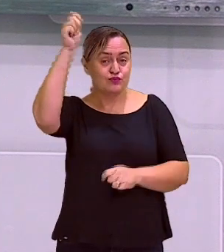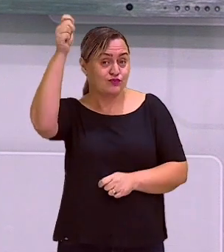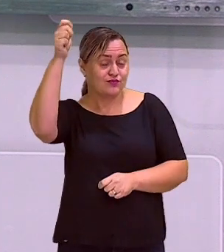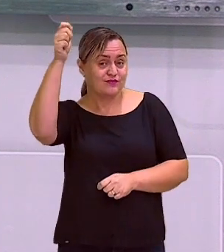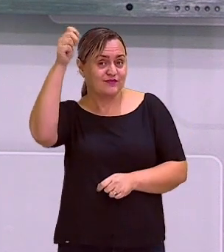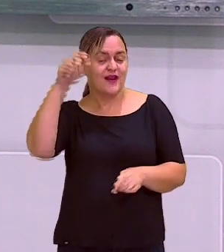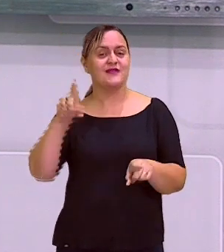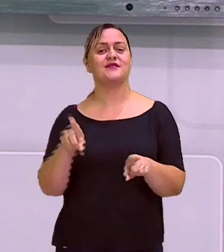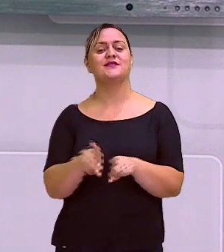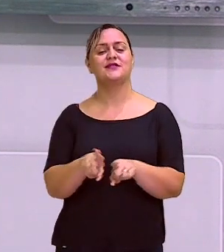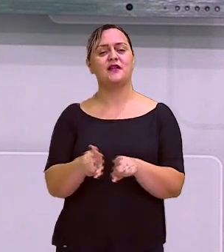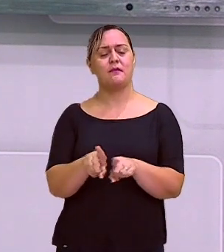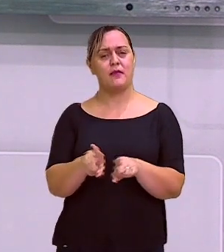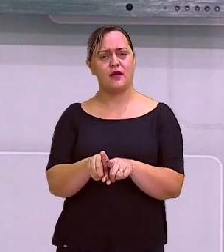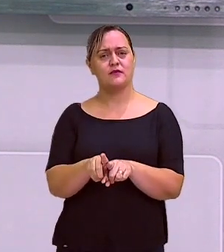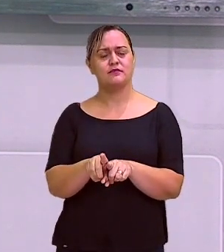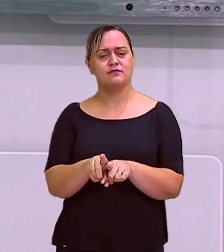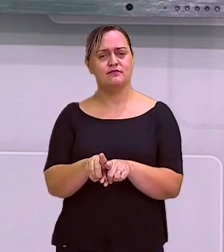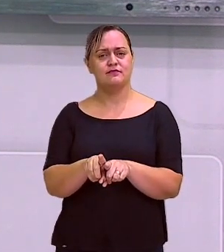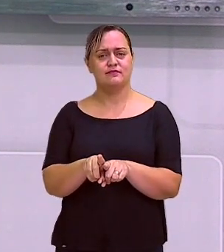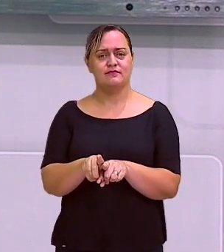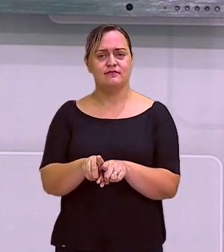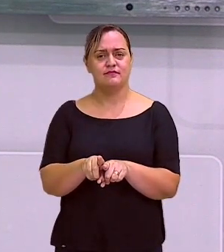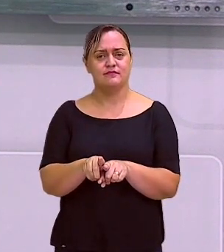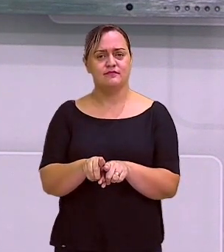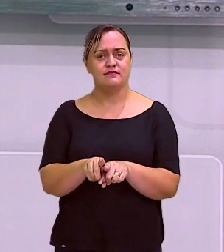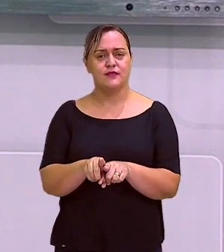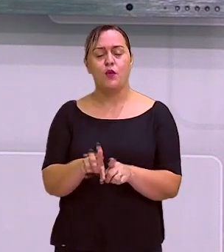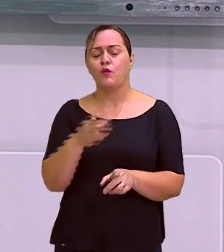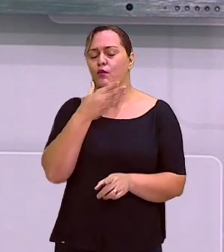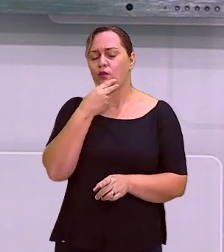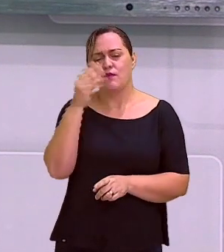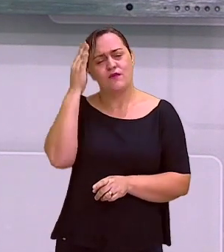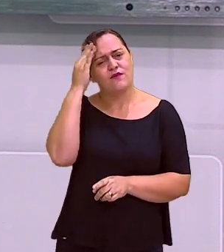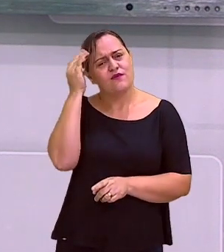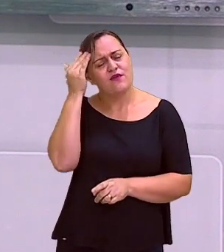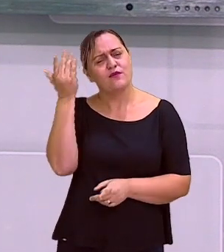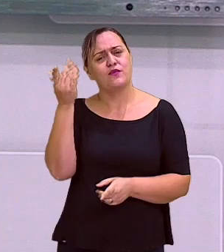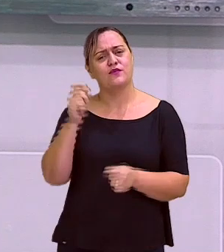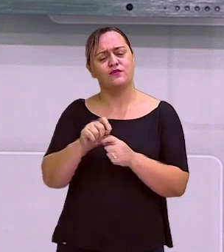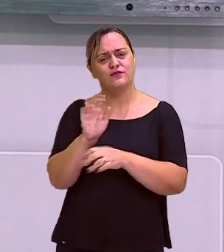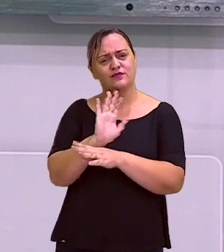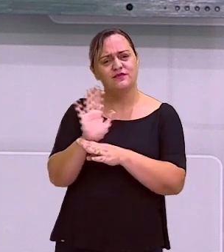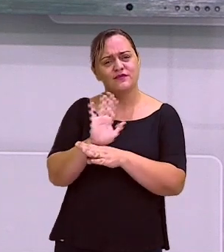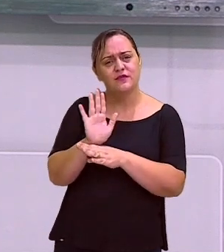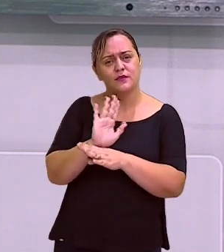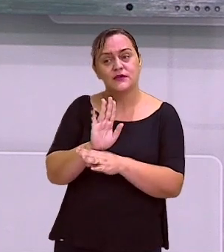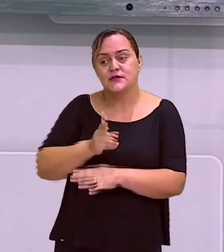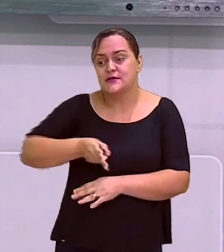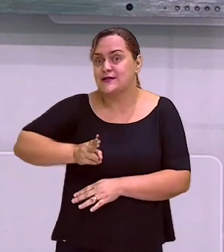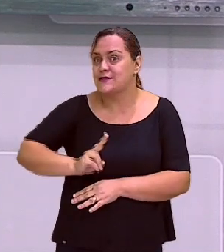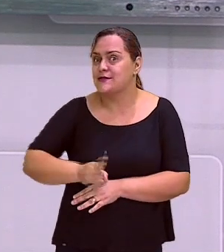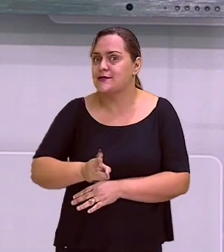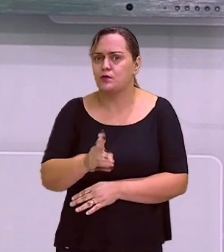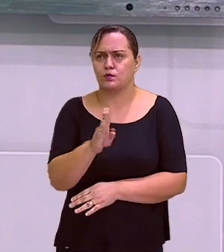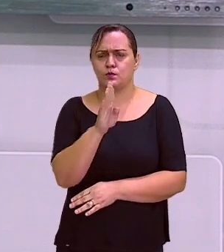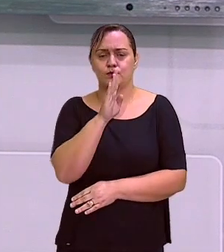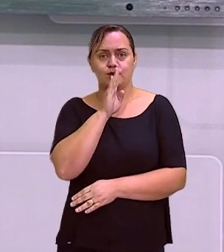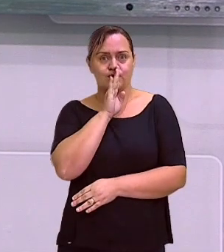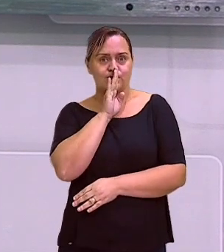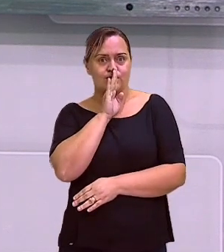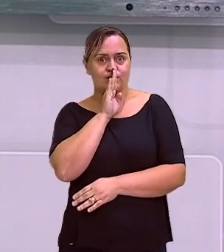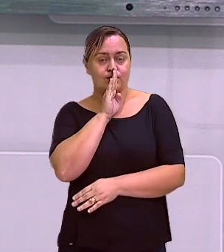um vagabundo cavalheiro. Né? Então, assim, ele conseguiu fazer com que ele